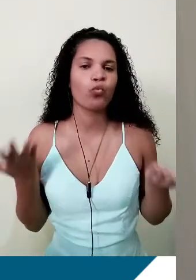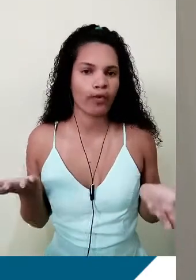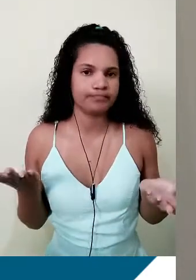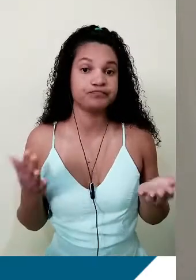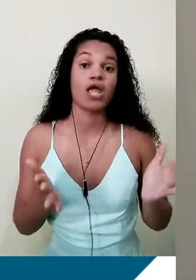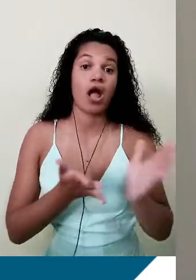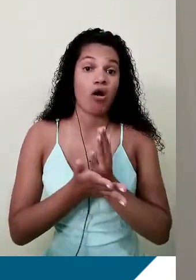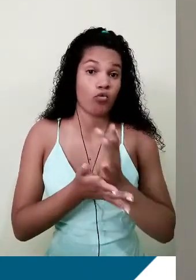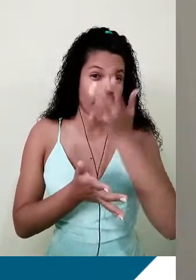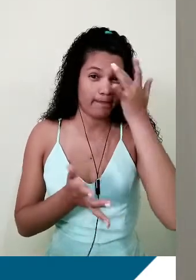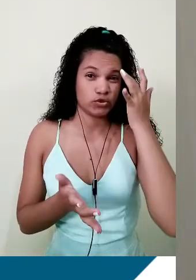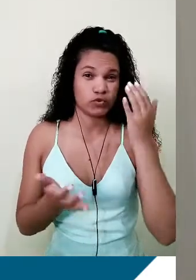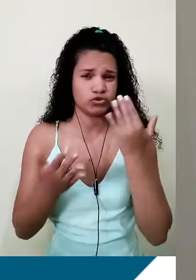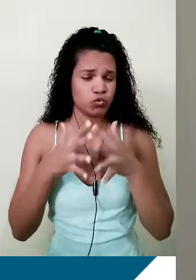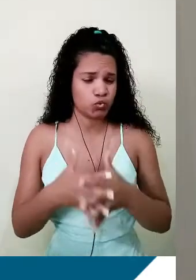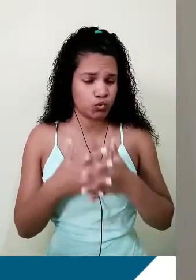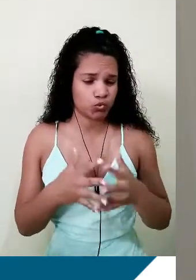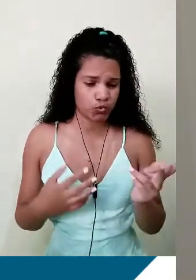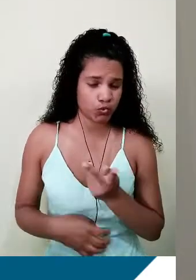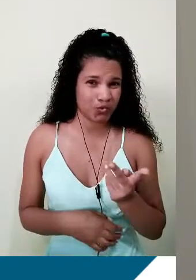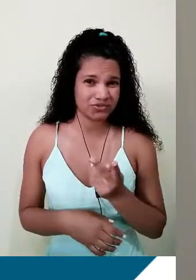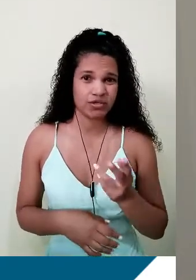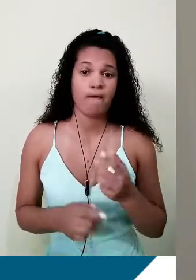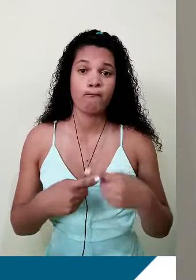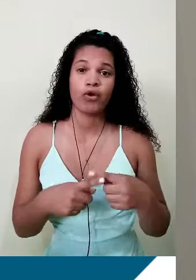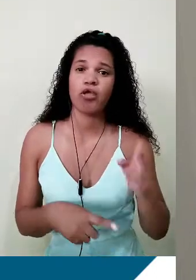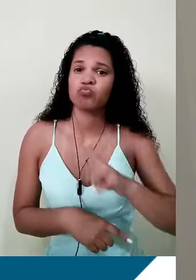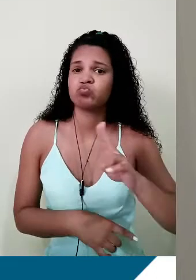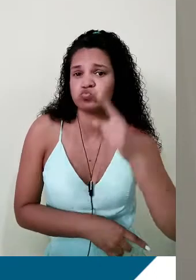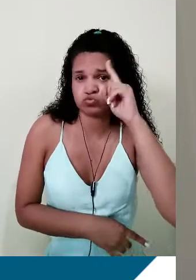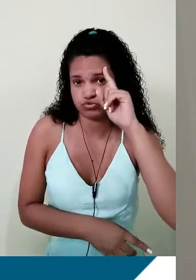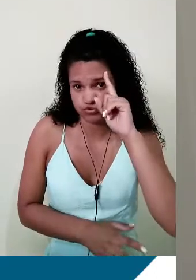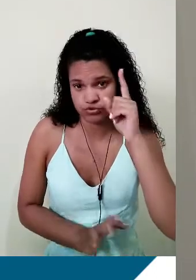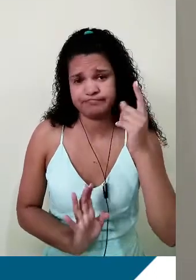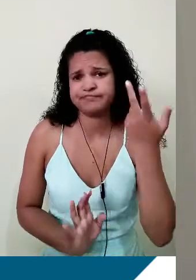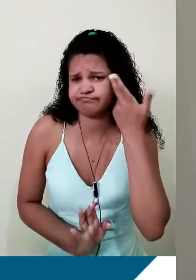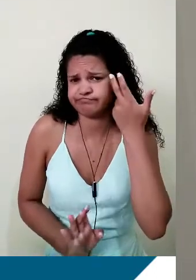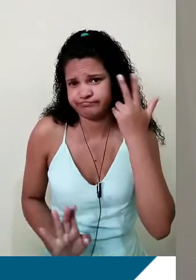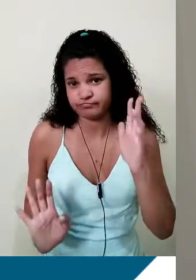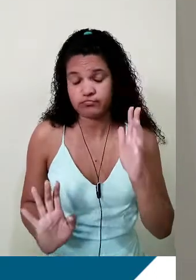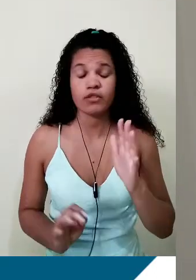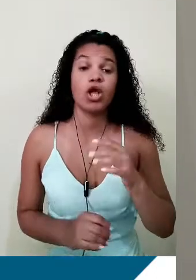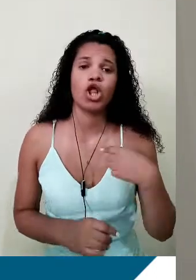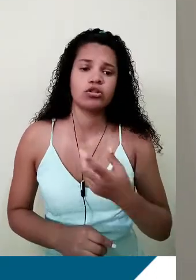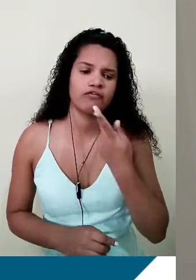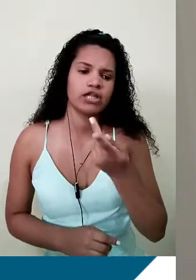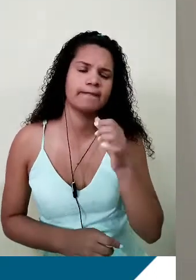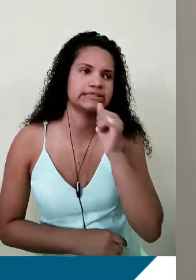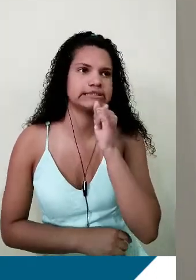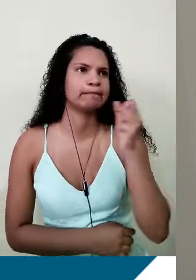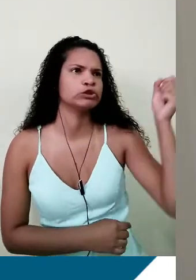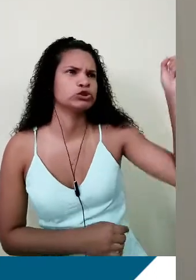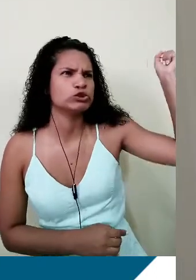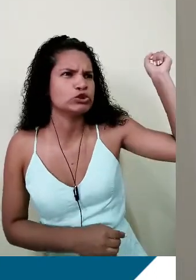gente confunde essas duas grandezas no uso do dia a dia, o que é normal. A gente tem o hábito de dizer em